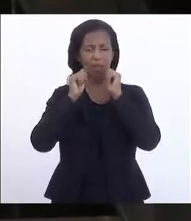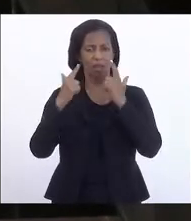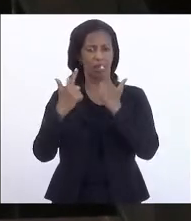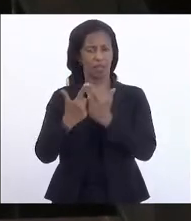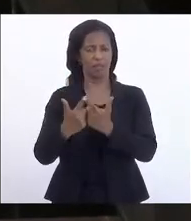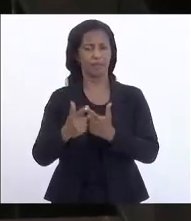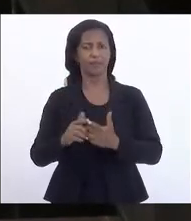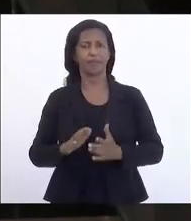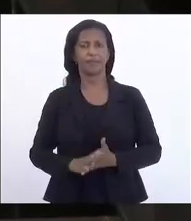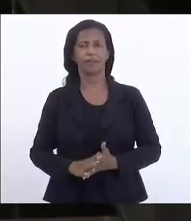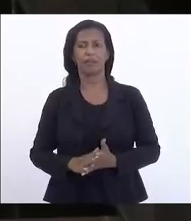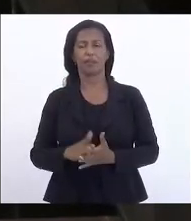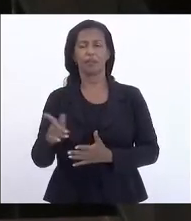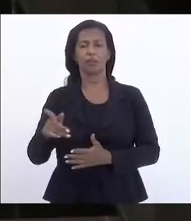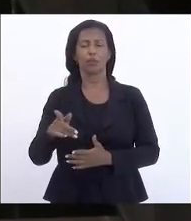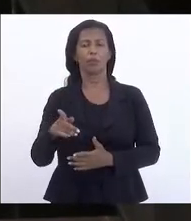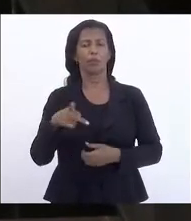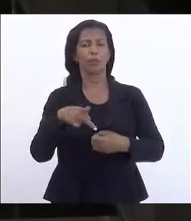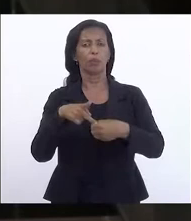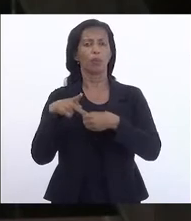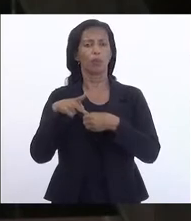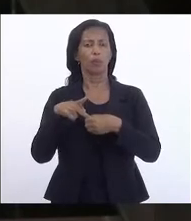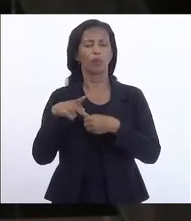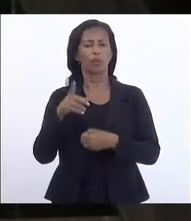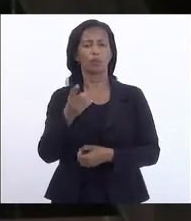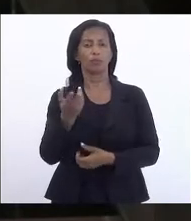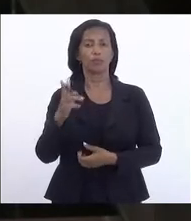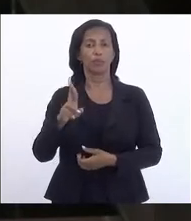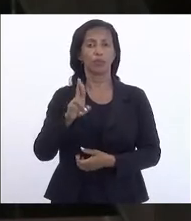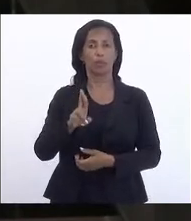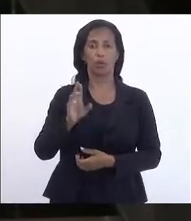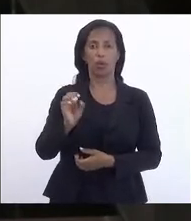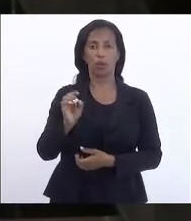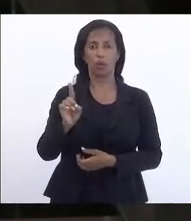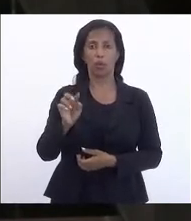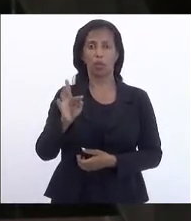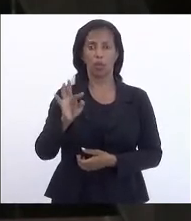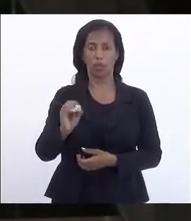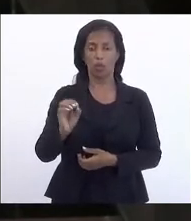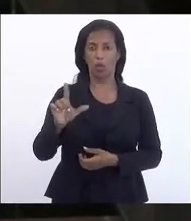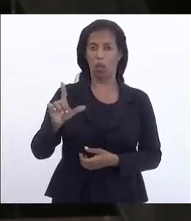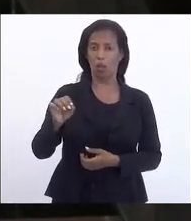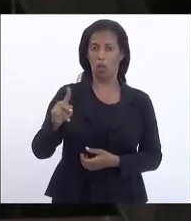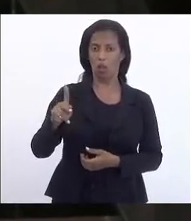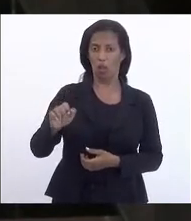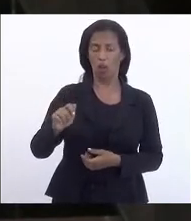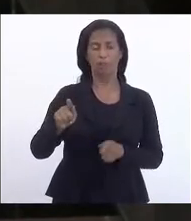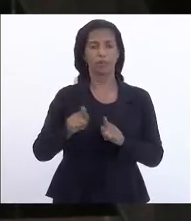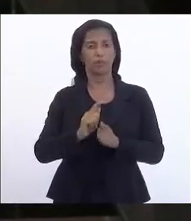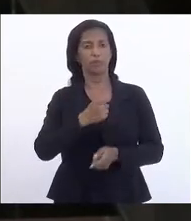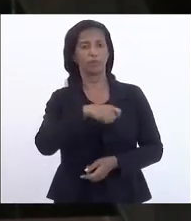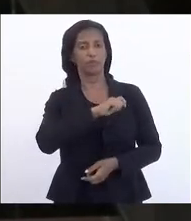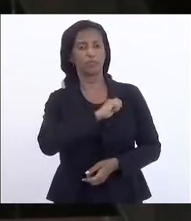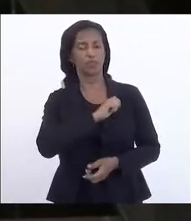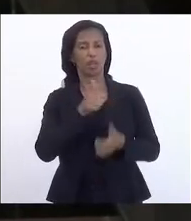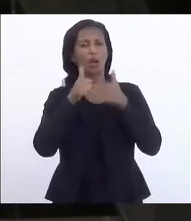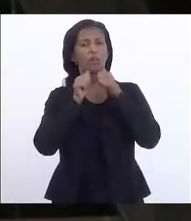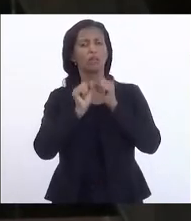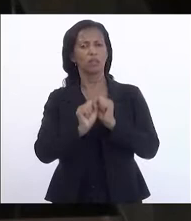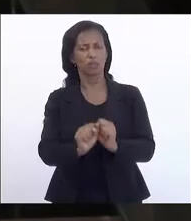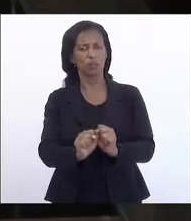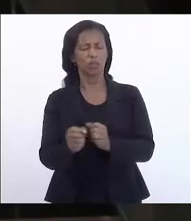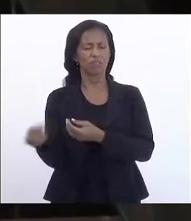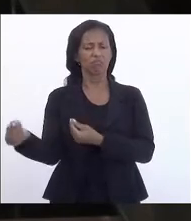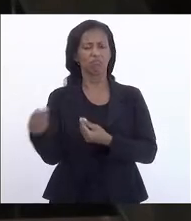Casa, sobretudo na figura do Procurador Dr. Rodrigo Lopes e também da Assessoria Fiscal da Assembleia Legislativa que trouxe